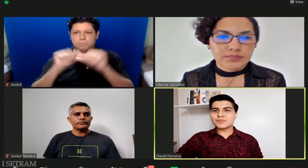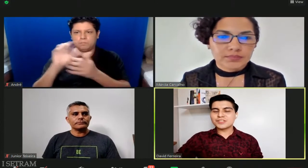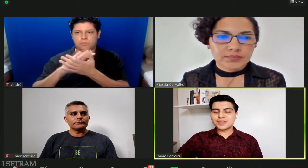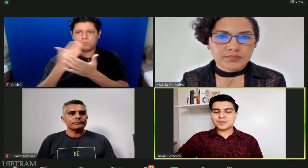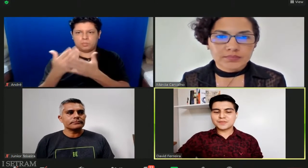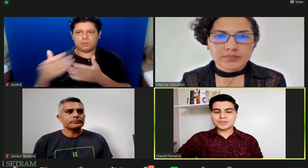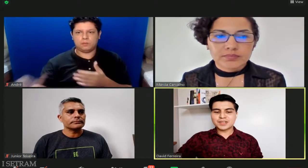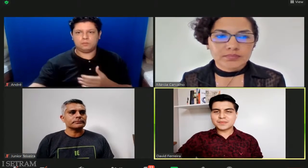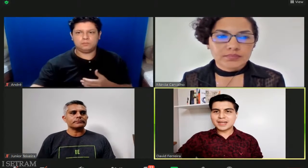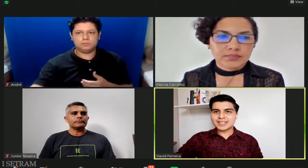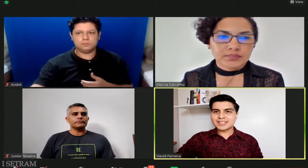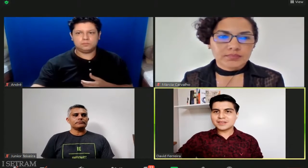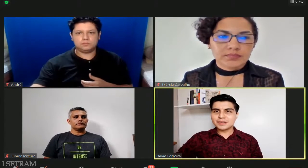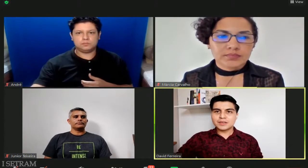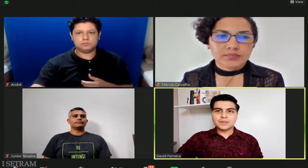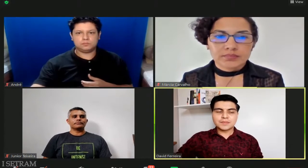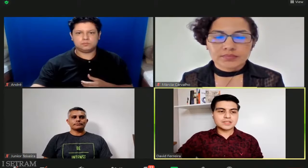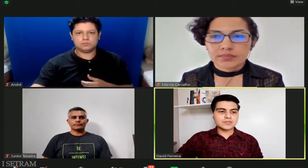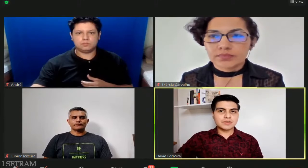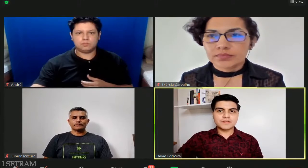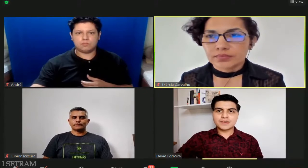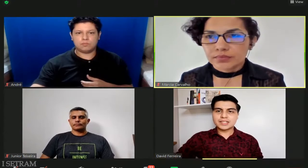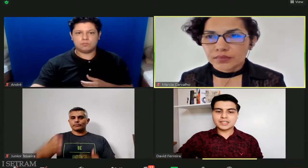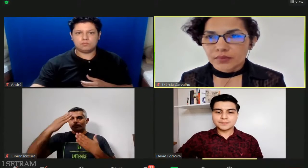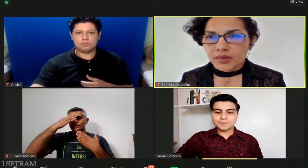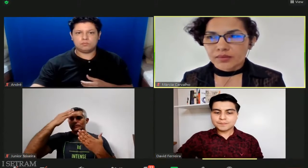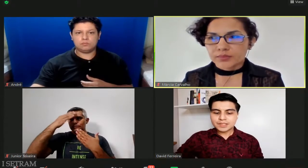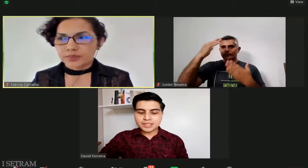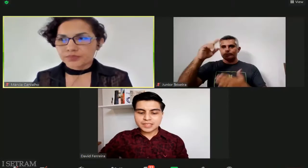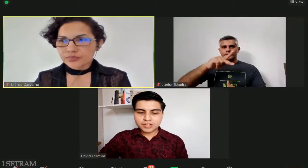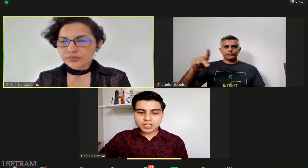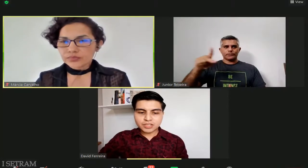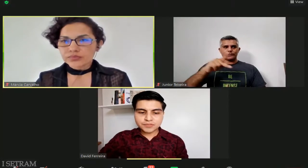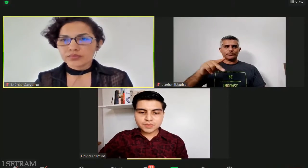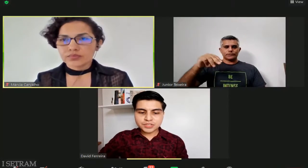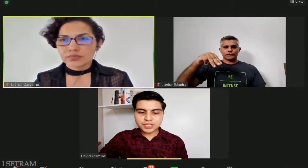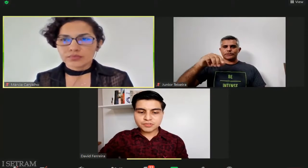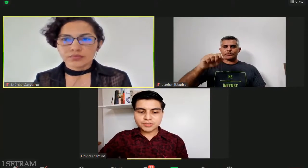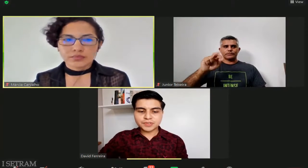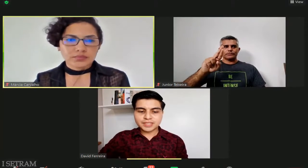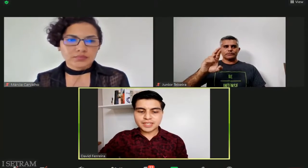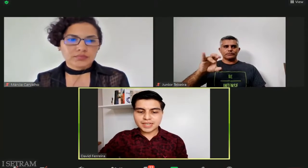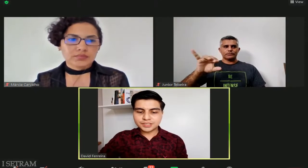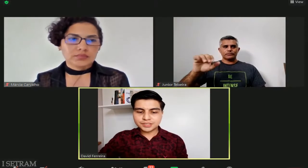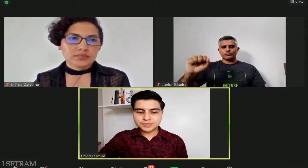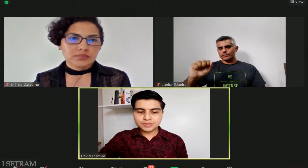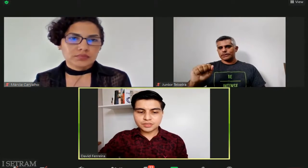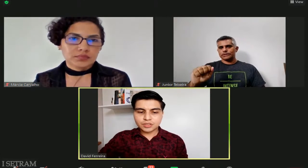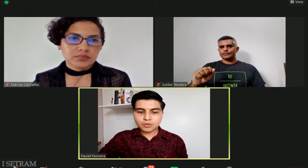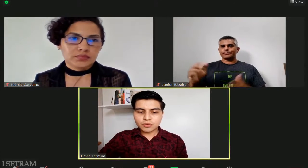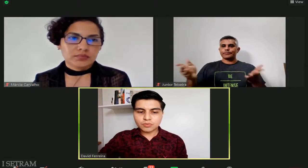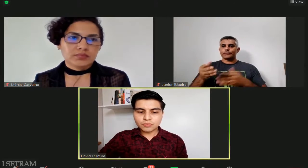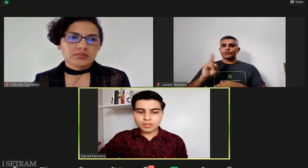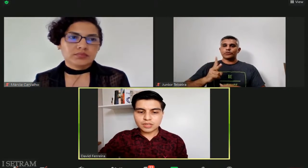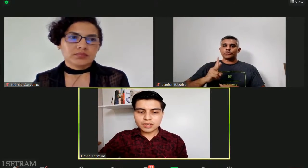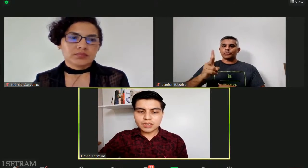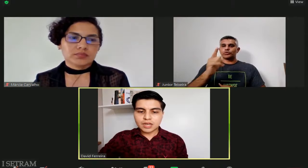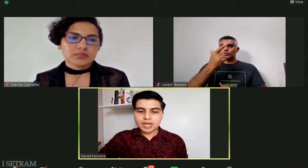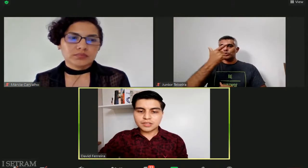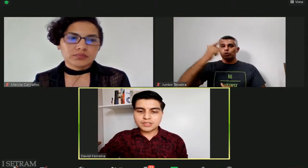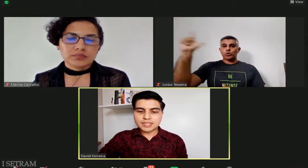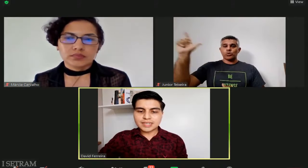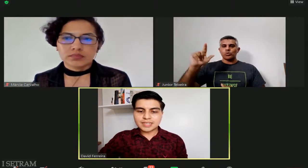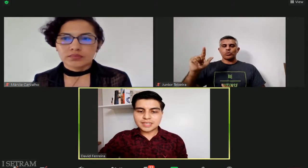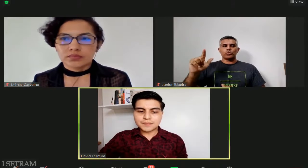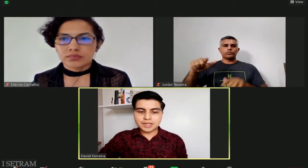Agradecemos à professora Márcia pela sua fala e agora nós vamos dar continuidade com a